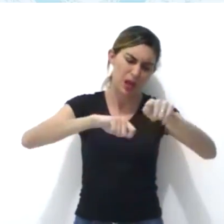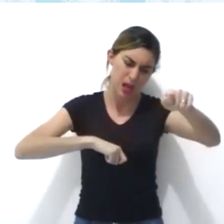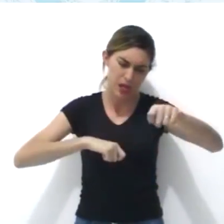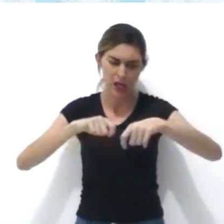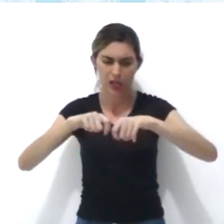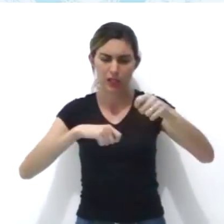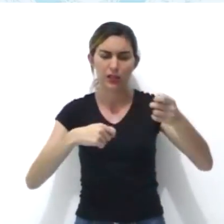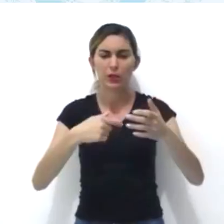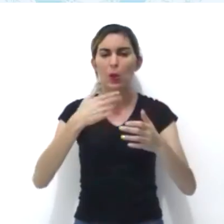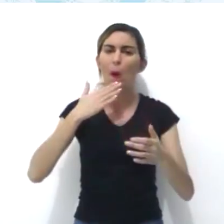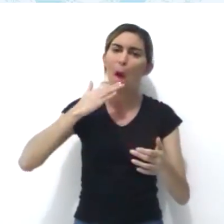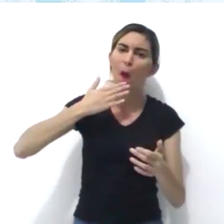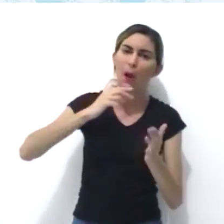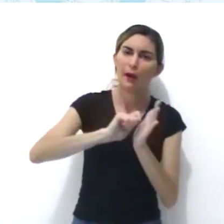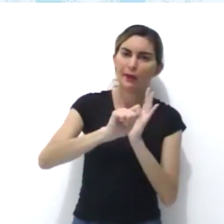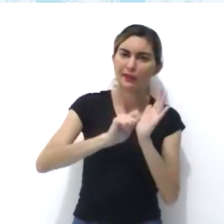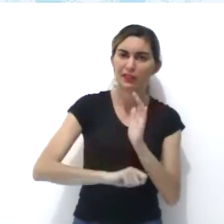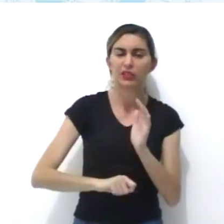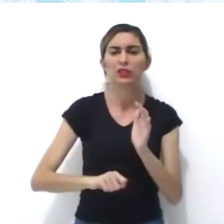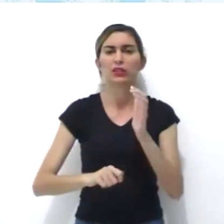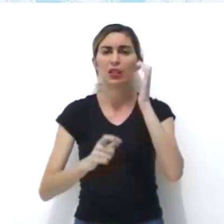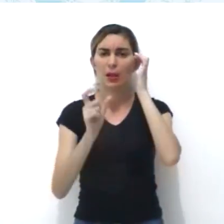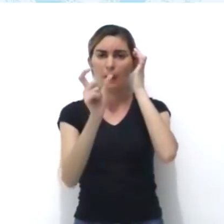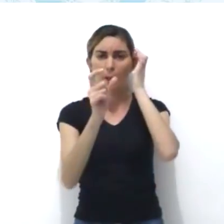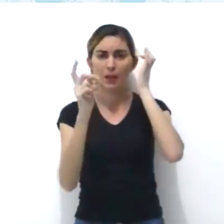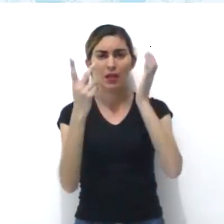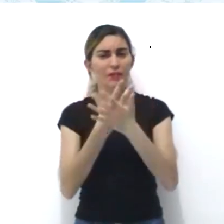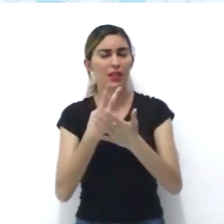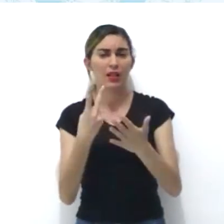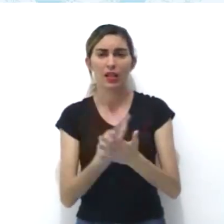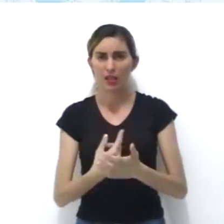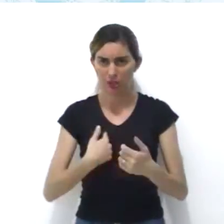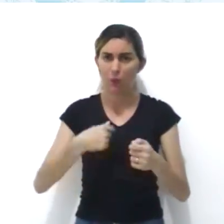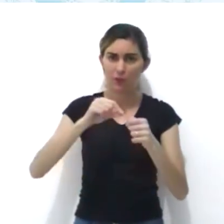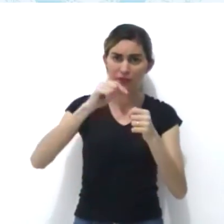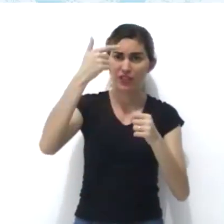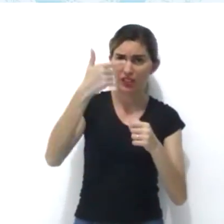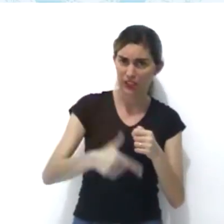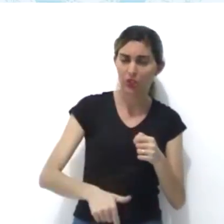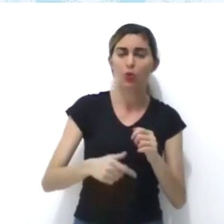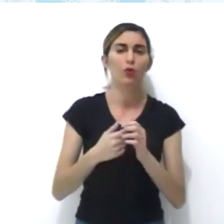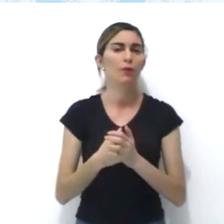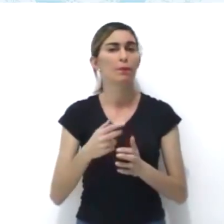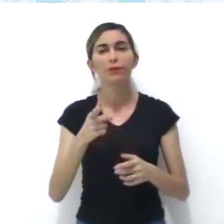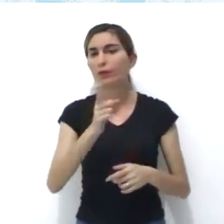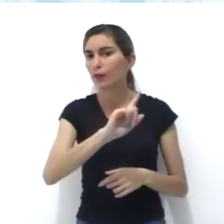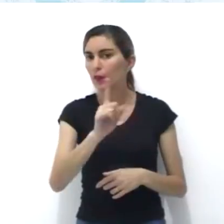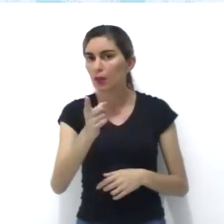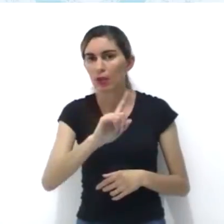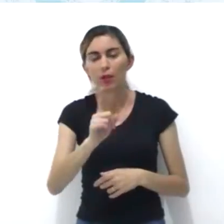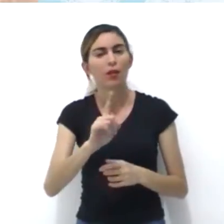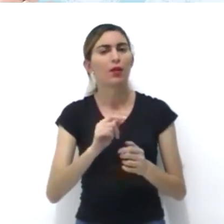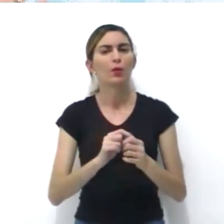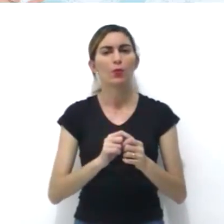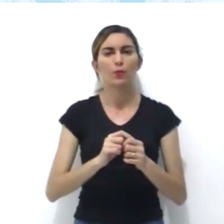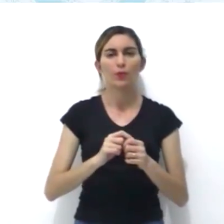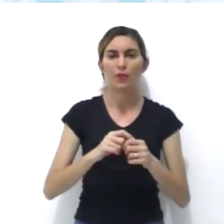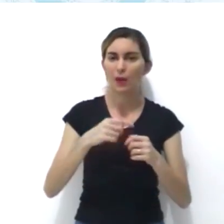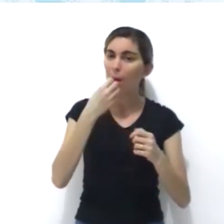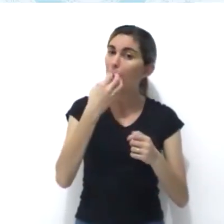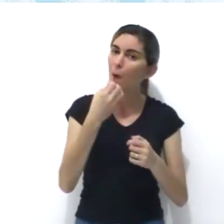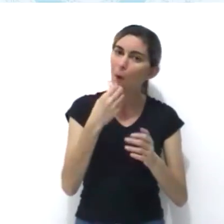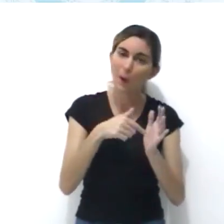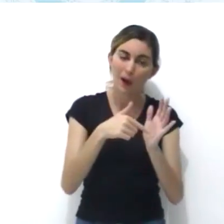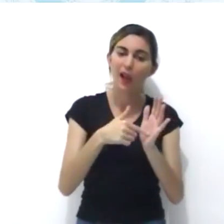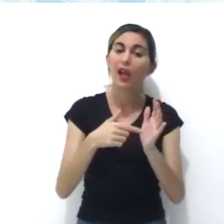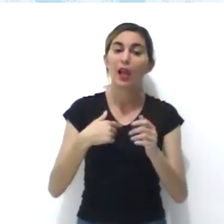e eu rasguei aqui, eu rasurei, eu escrevi uma palavra errada, eu tenho que refazer o diário. Não! A